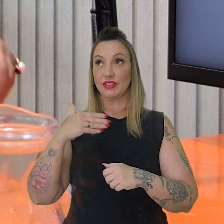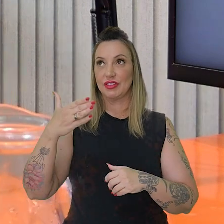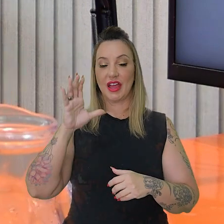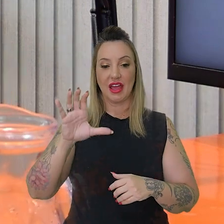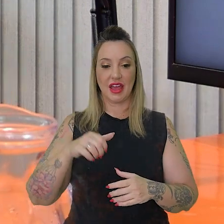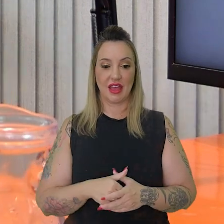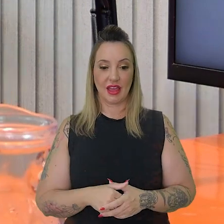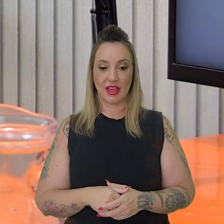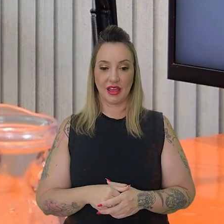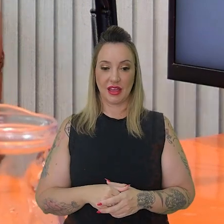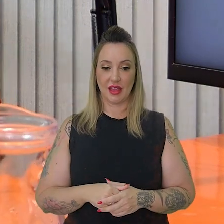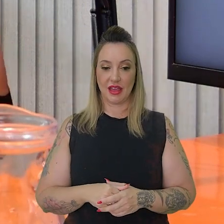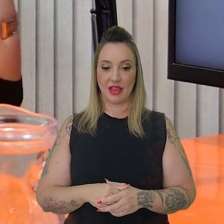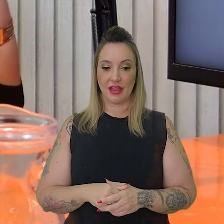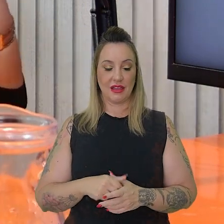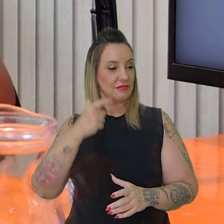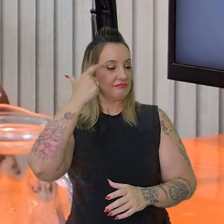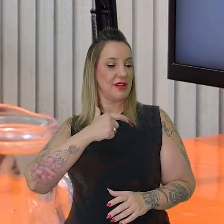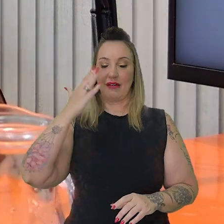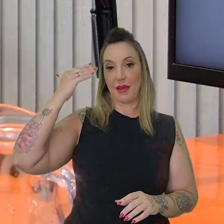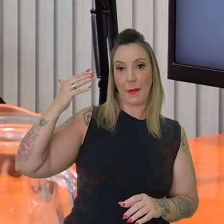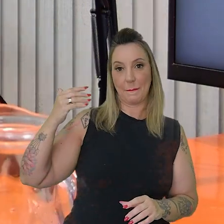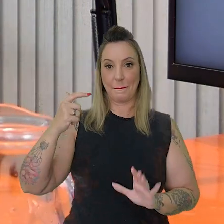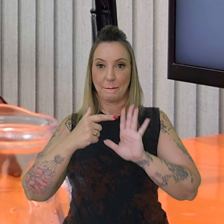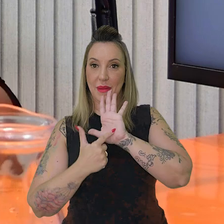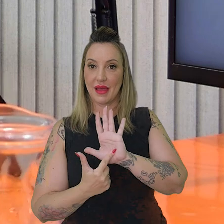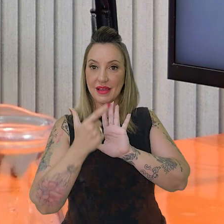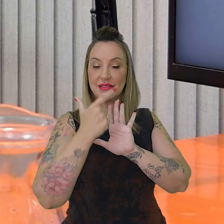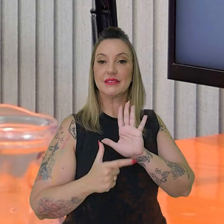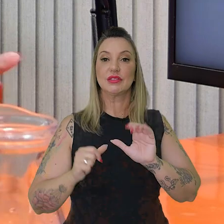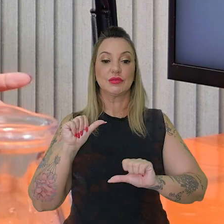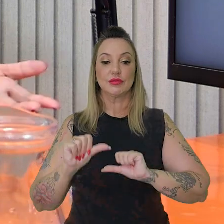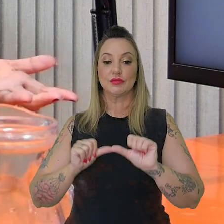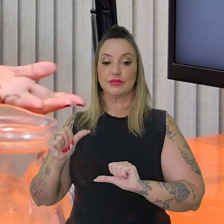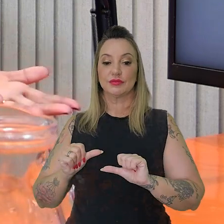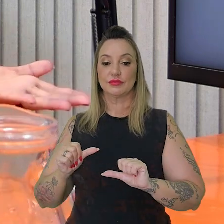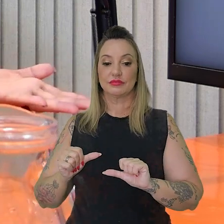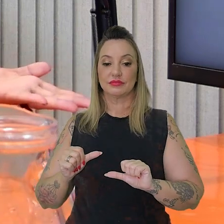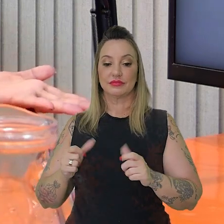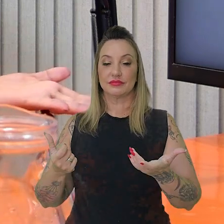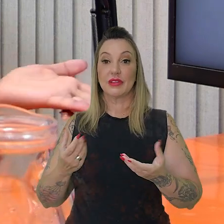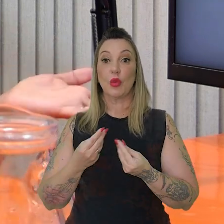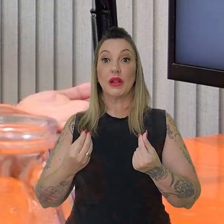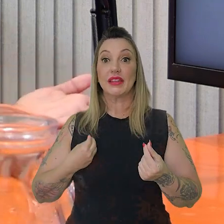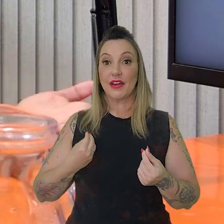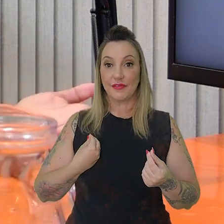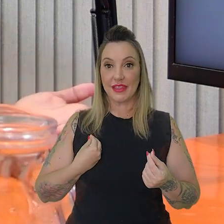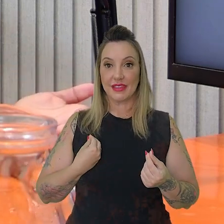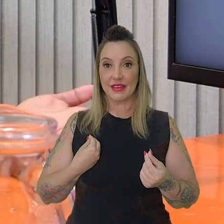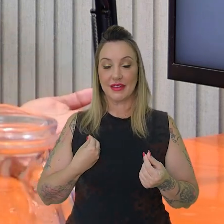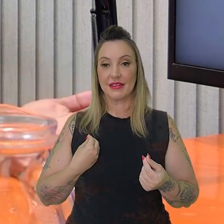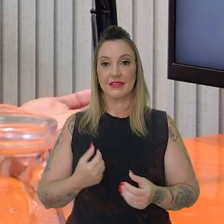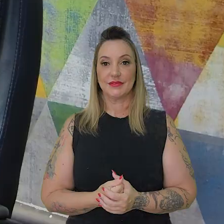assado vivendo do status aham Como muda né E hoje a gente Val do status como qualidade de vida né